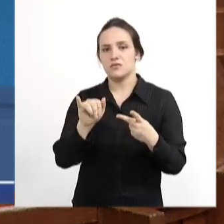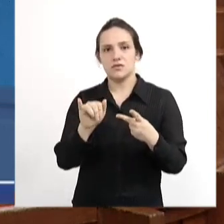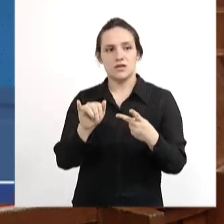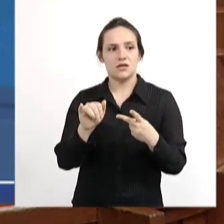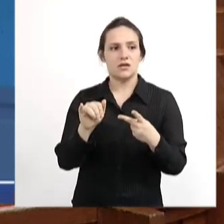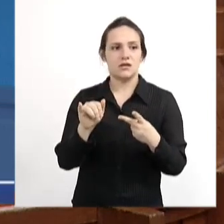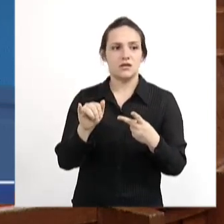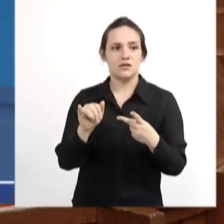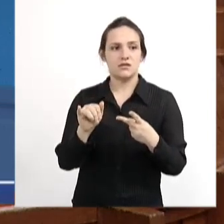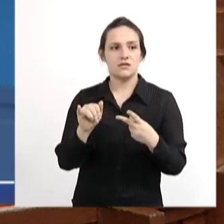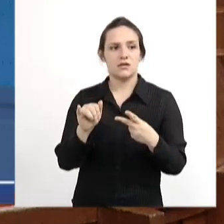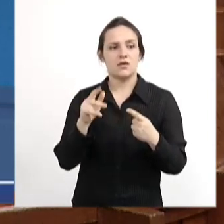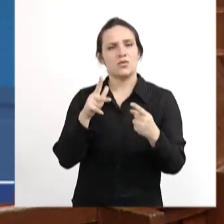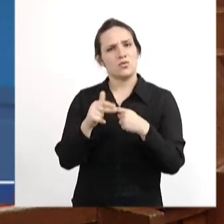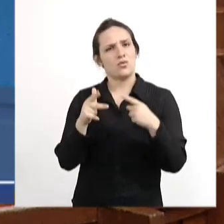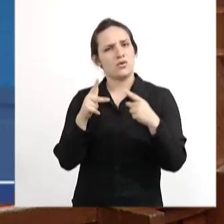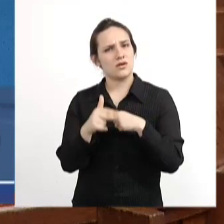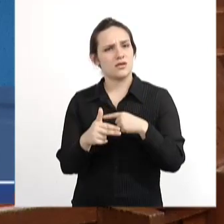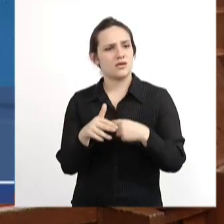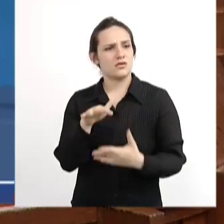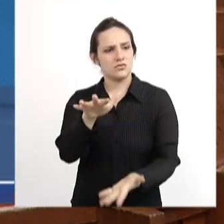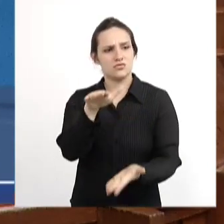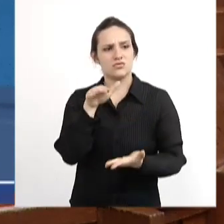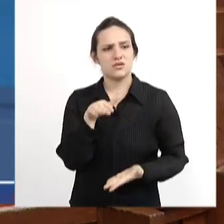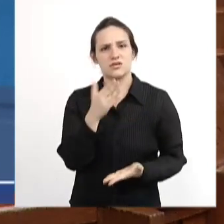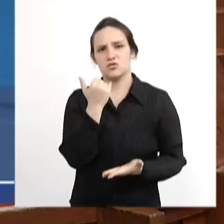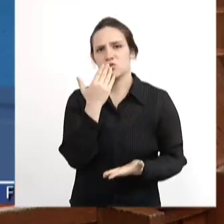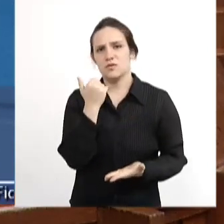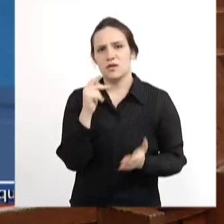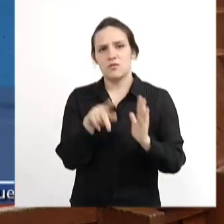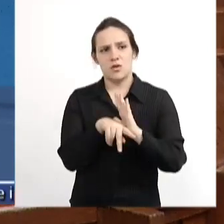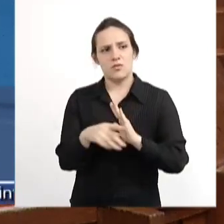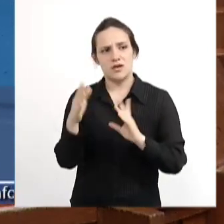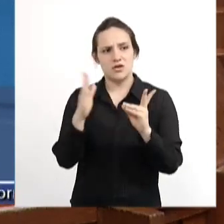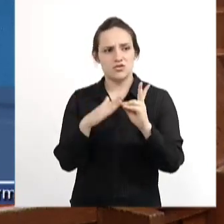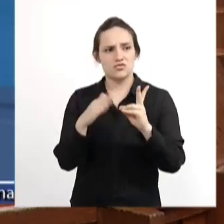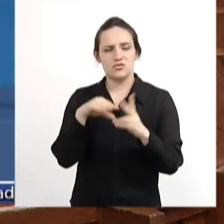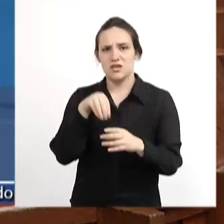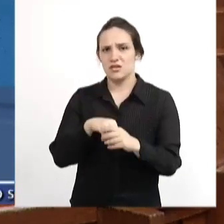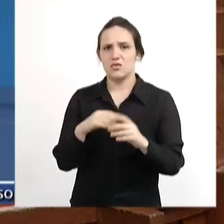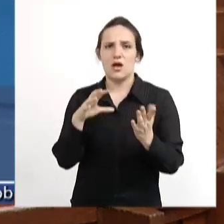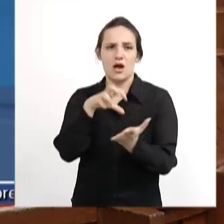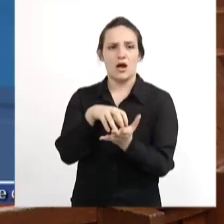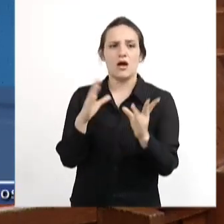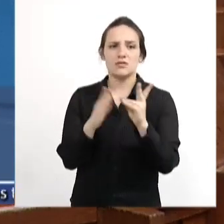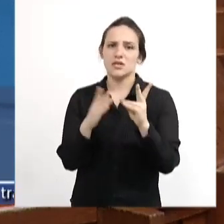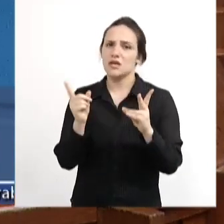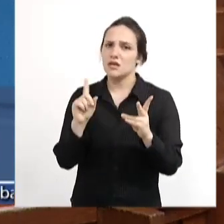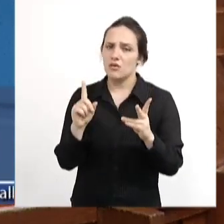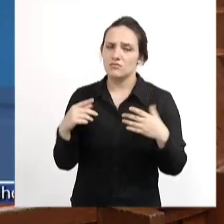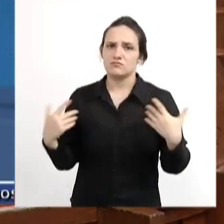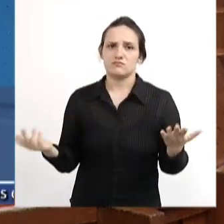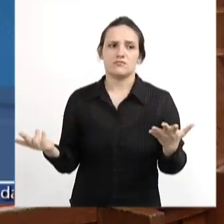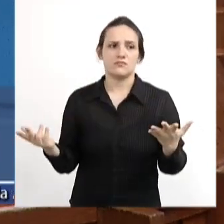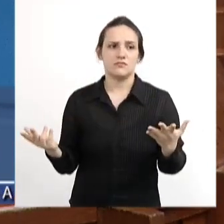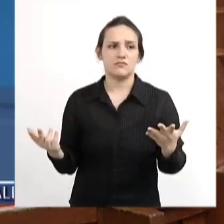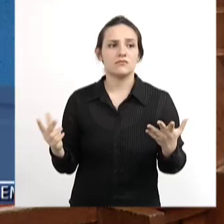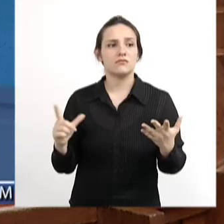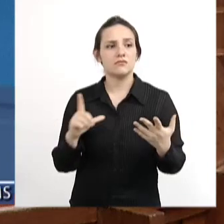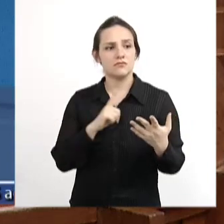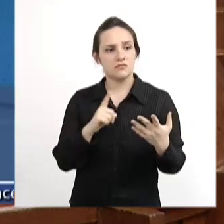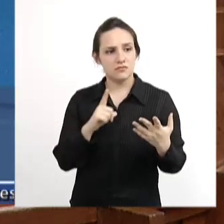está fora da aldeia. Eu acho que tem que ser claro. Através de determinação da FUNAI, do Procurador-Geral da